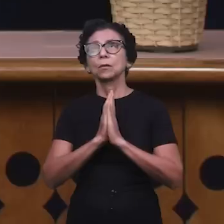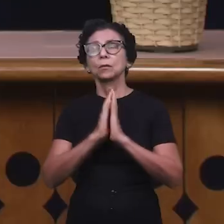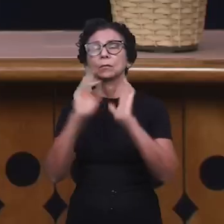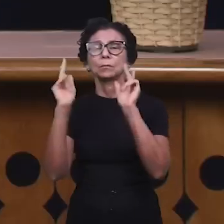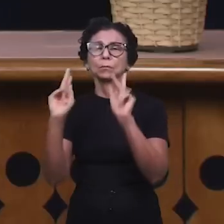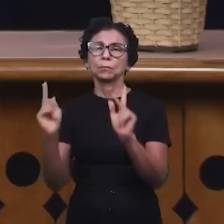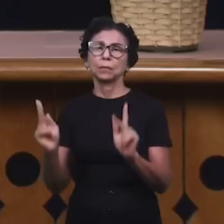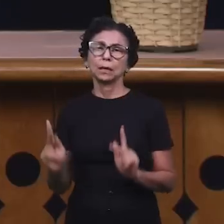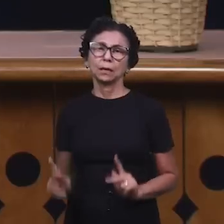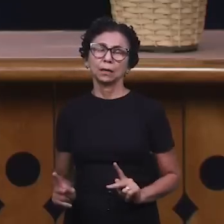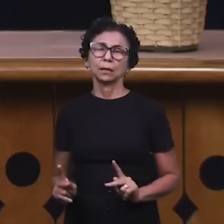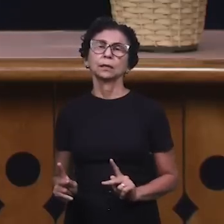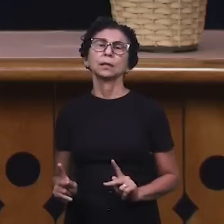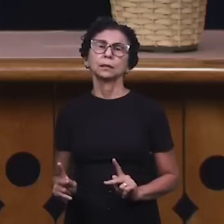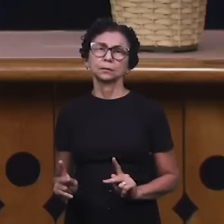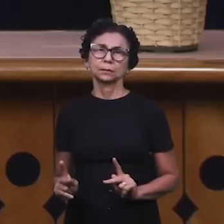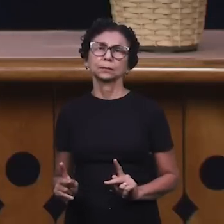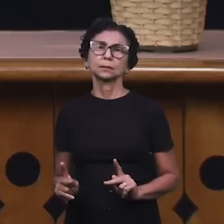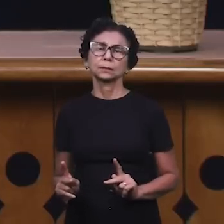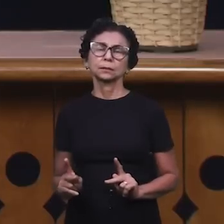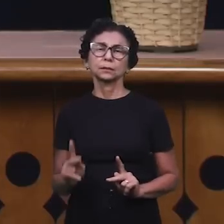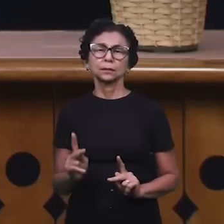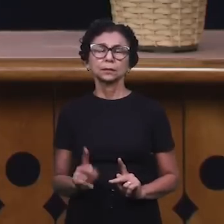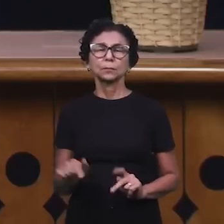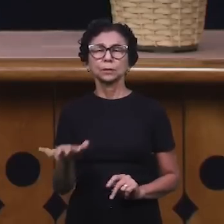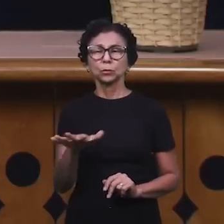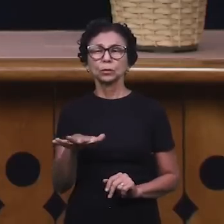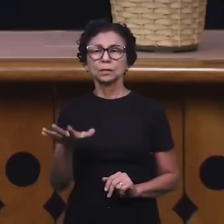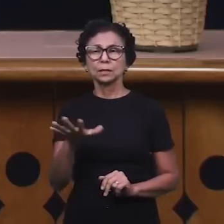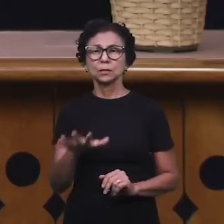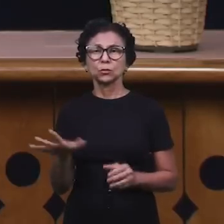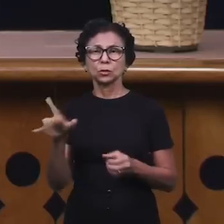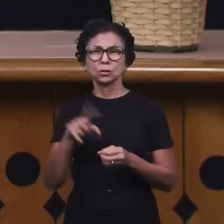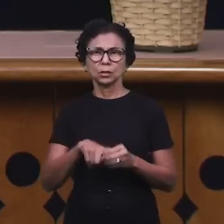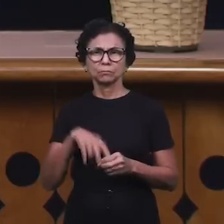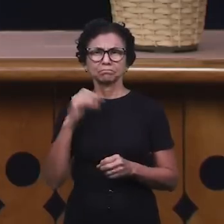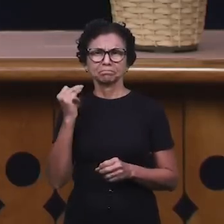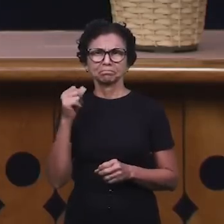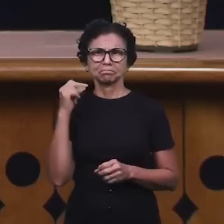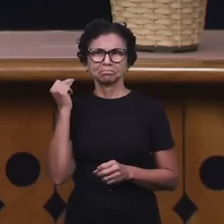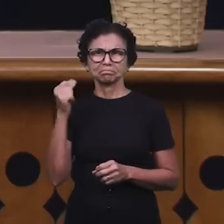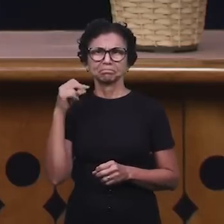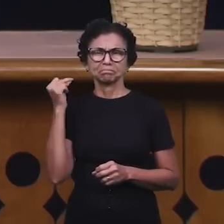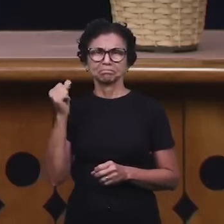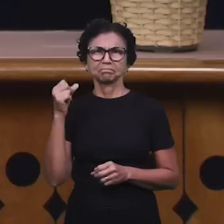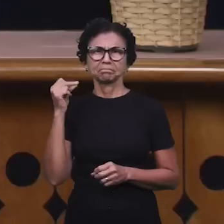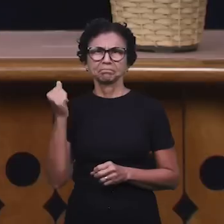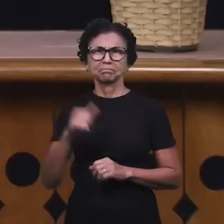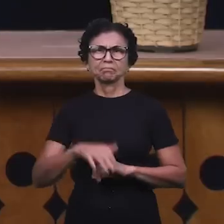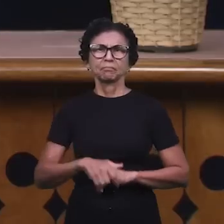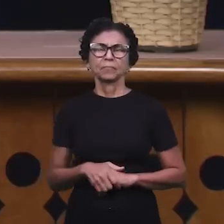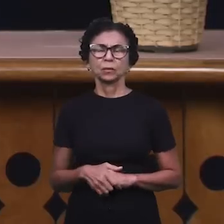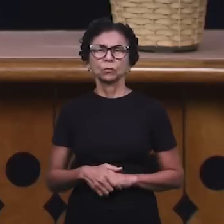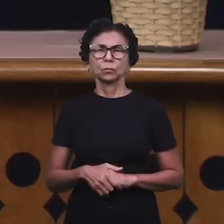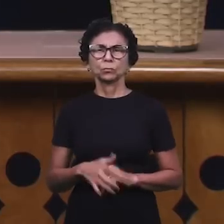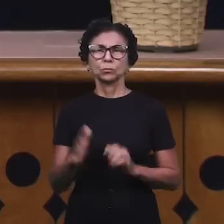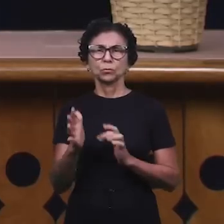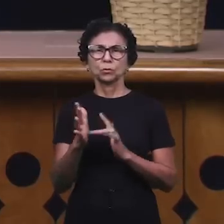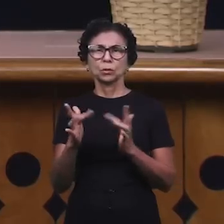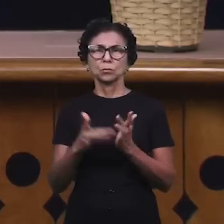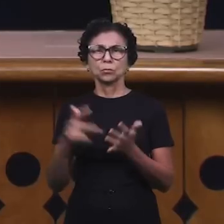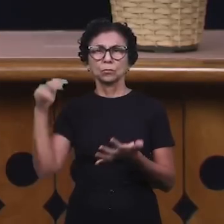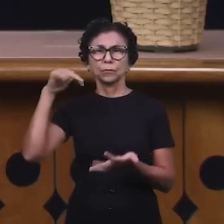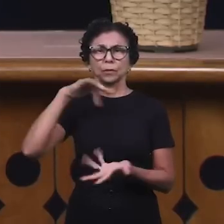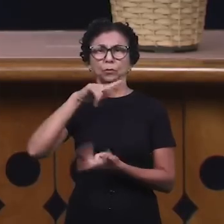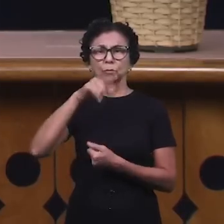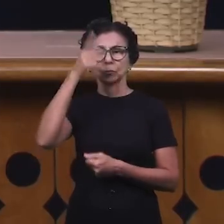Israel e a devolução de suas terras. Isso desde a antiguidade, desde a vinda de Jesus homem. Quando